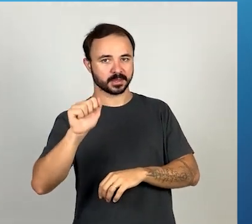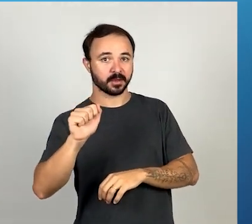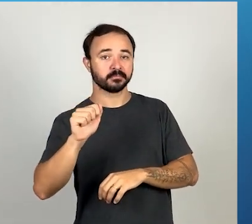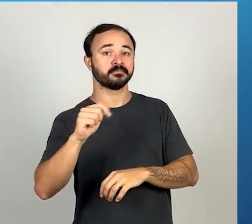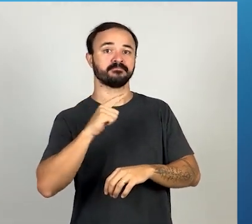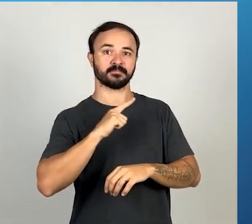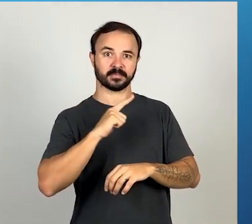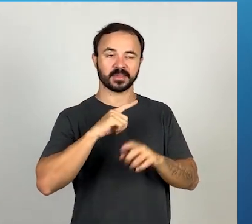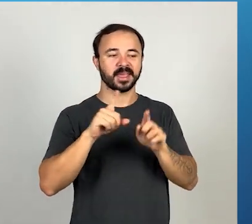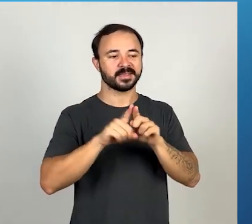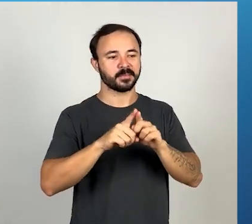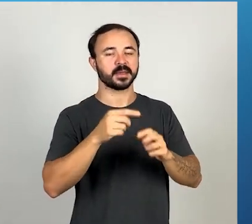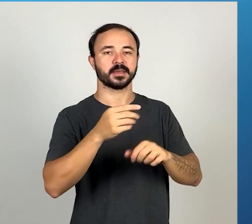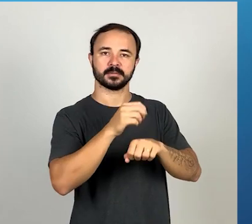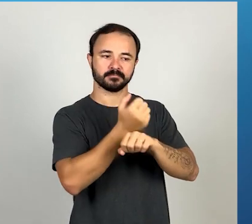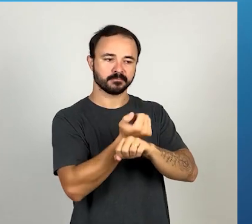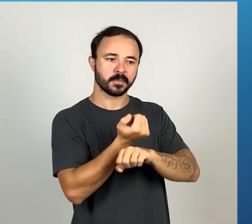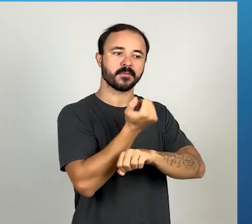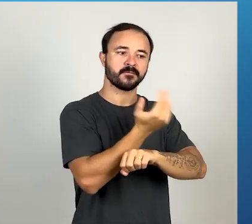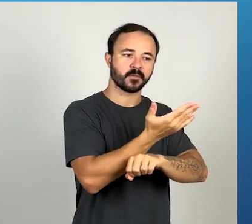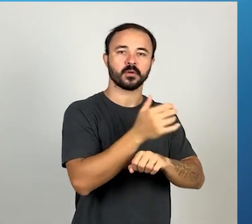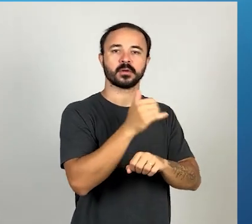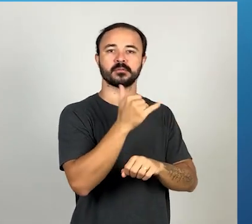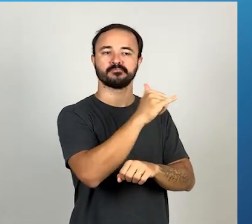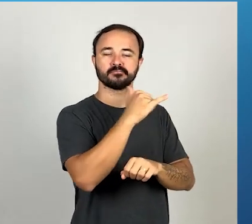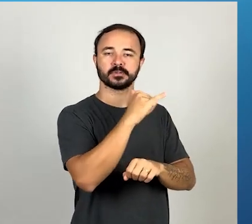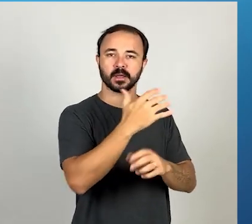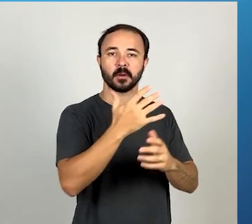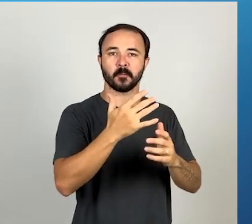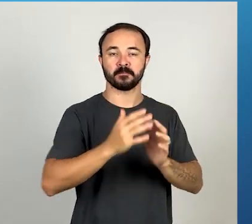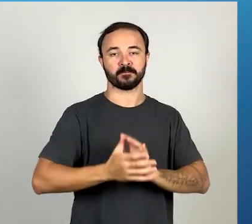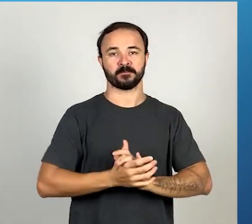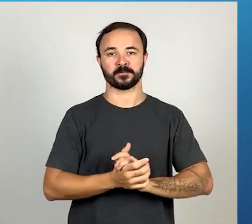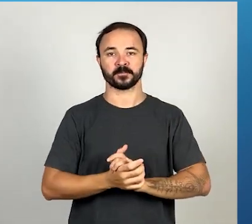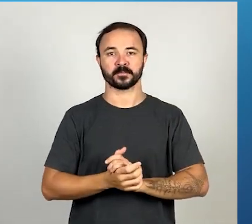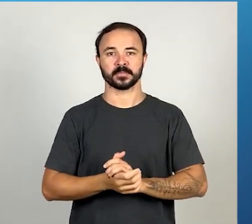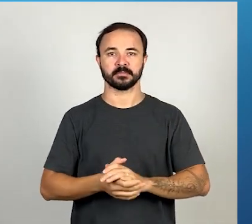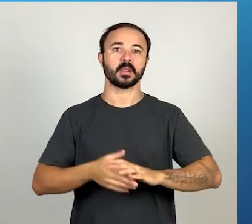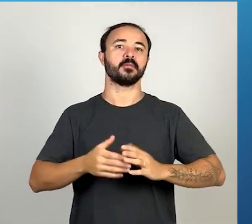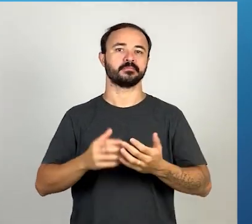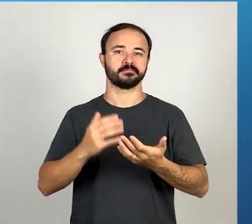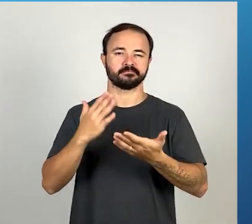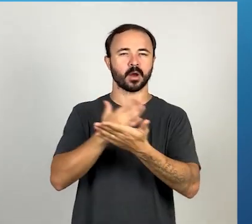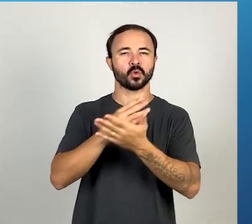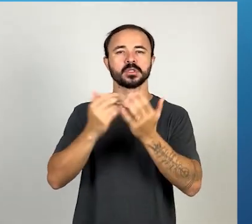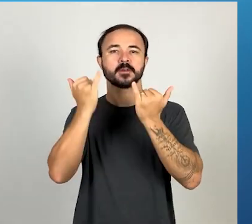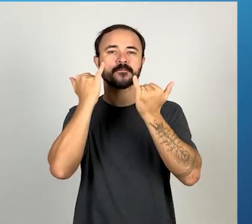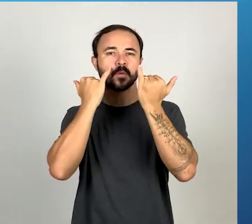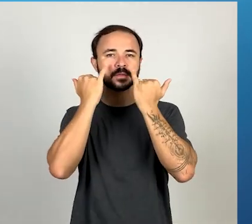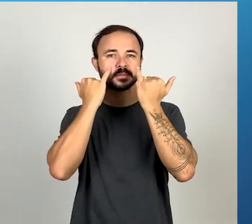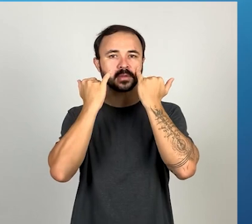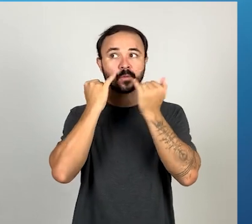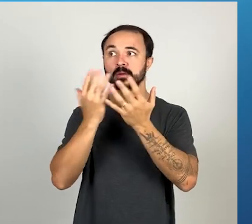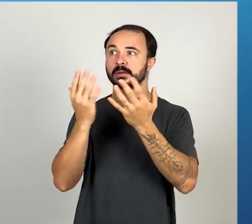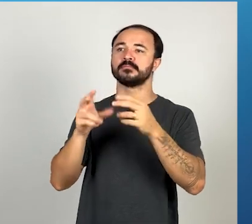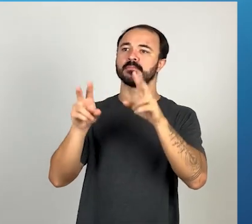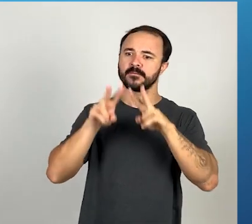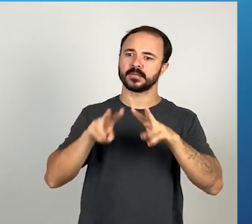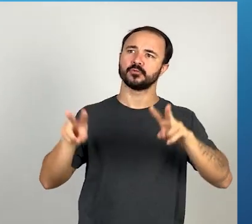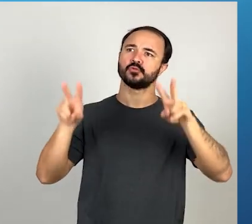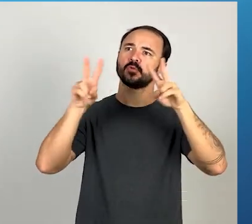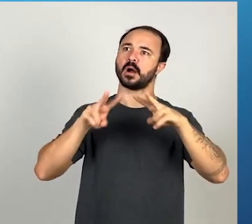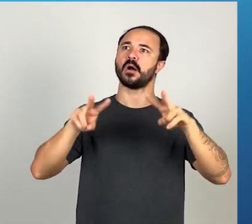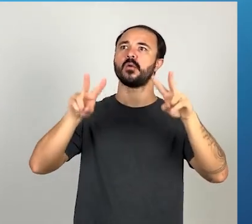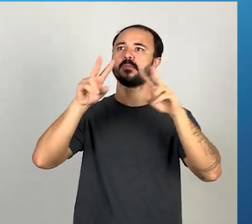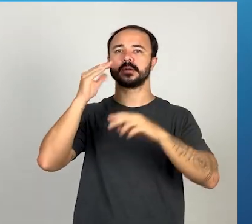sinais. Dentre esses dispositivos de saída nós temos o LCD, onde vai mostrar alguns dados no formato